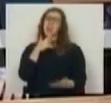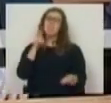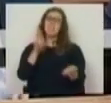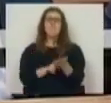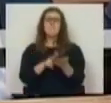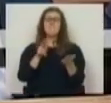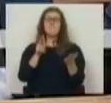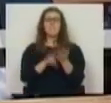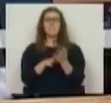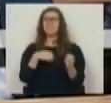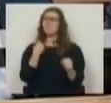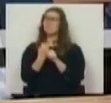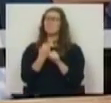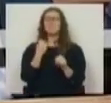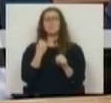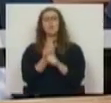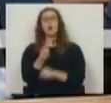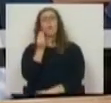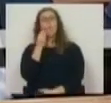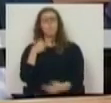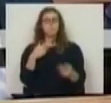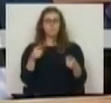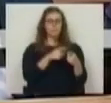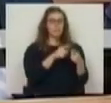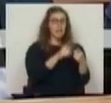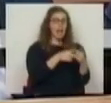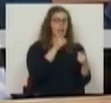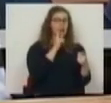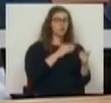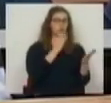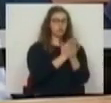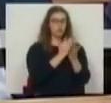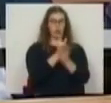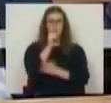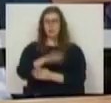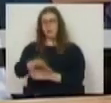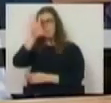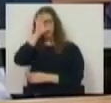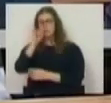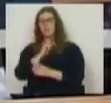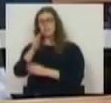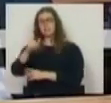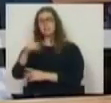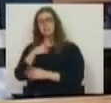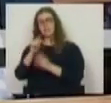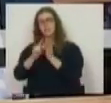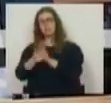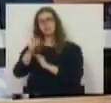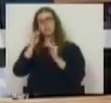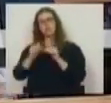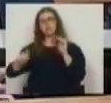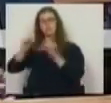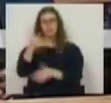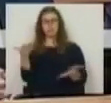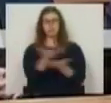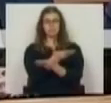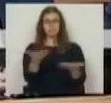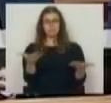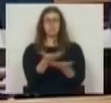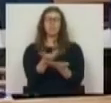verdade, é operado entre reitores e Ministério da Ciência, Tecnologia e Ensino Superior. Não